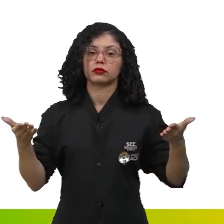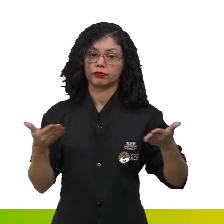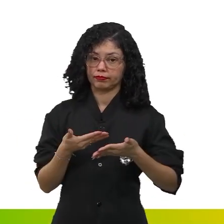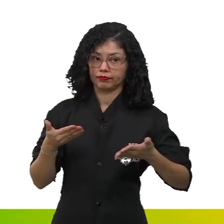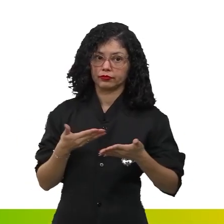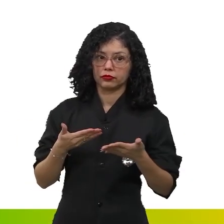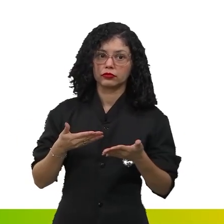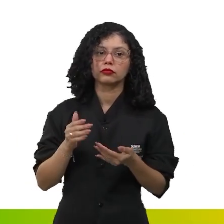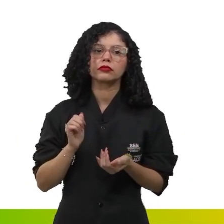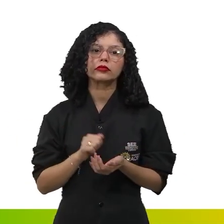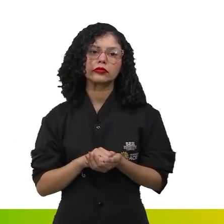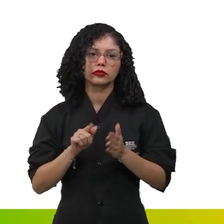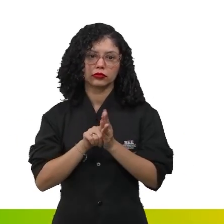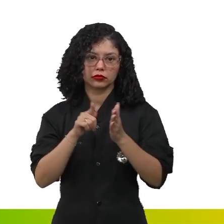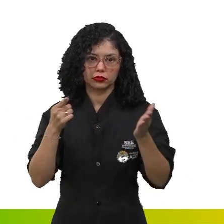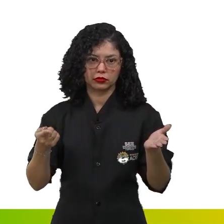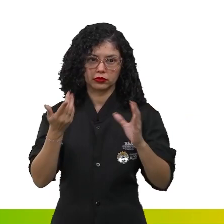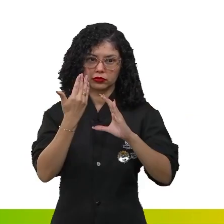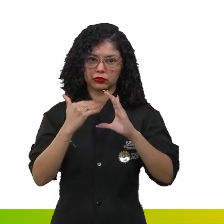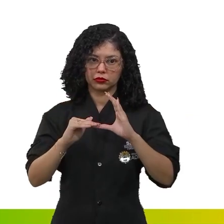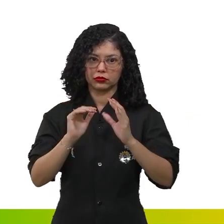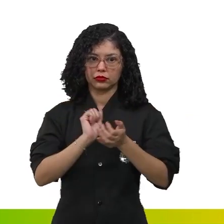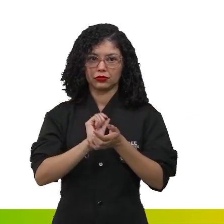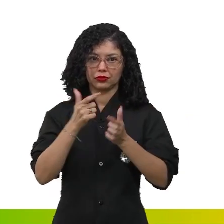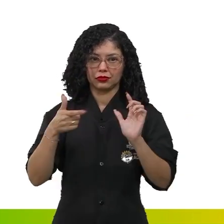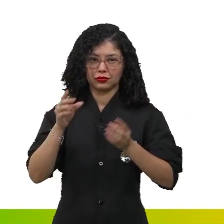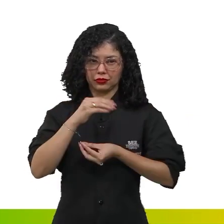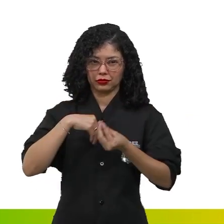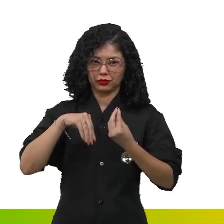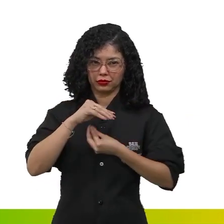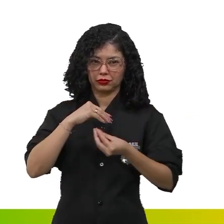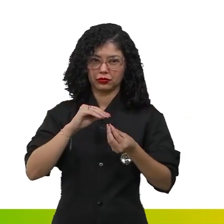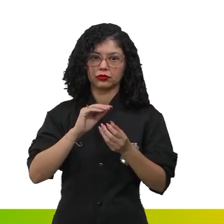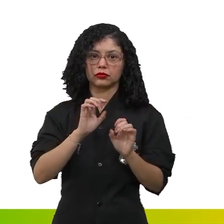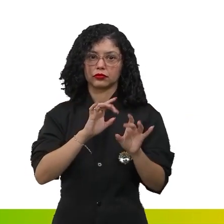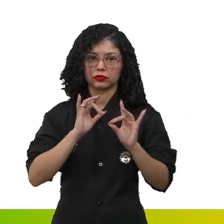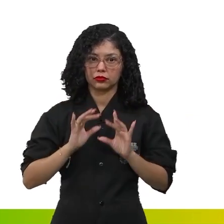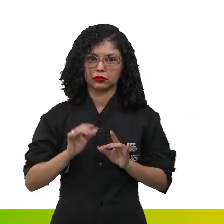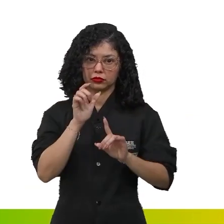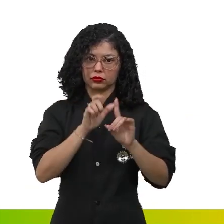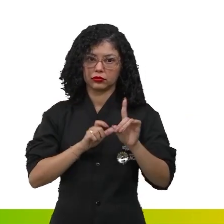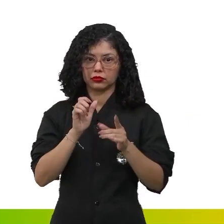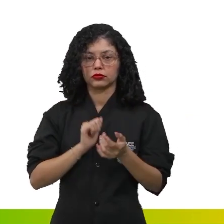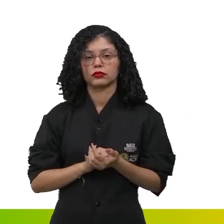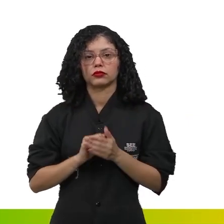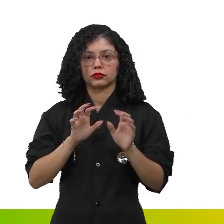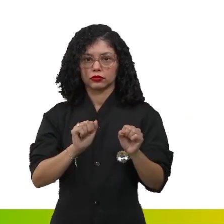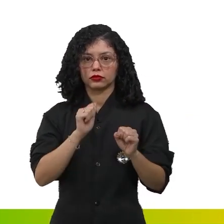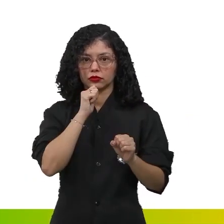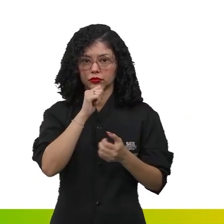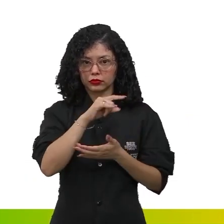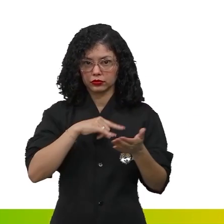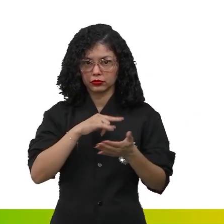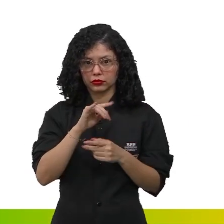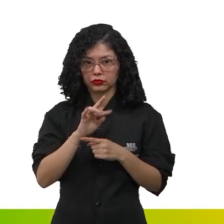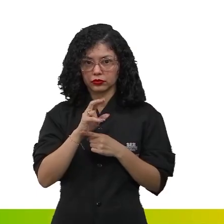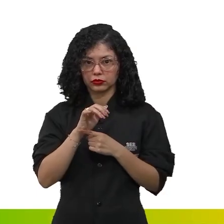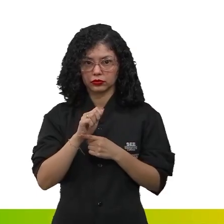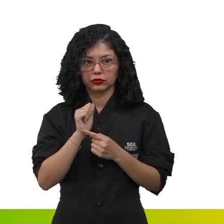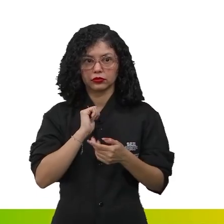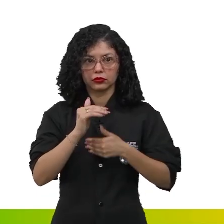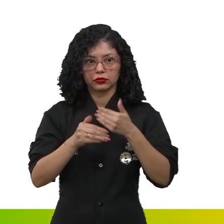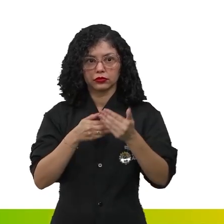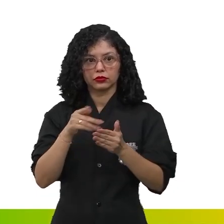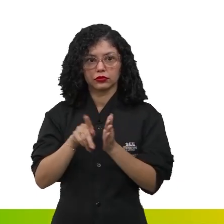artificial. Atualmente, os jornais publicam escândalos envolvendo técnicos e atletas pegos no exame